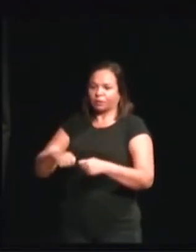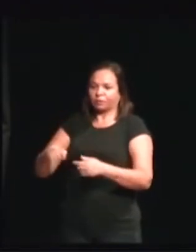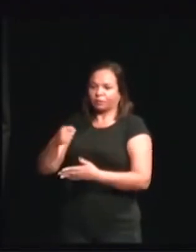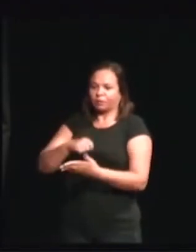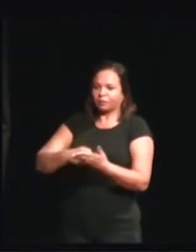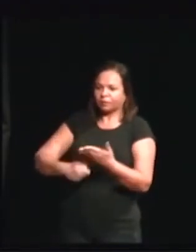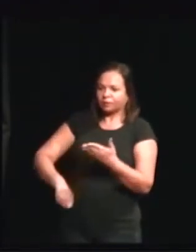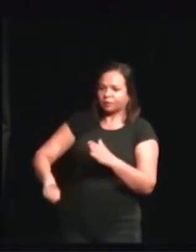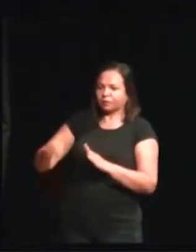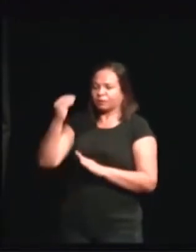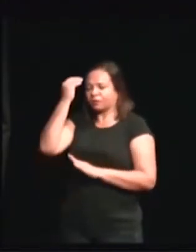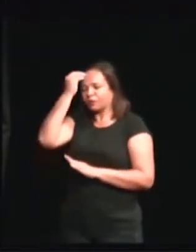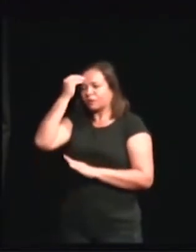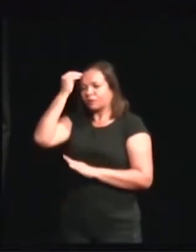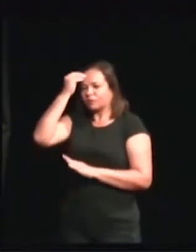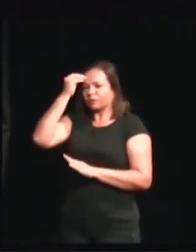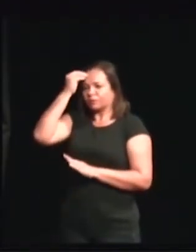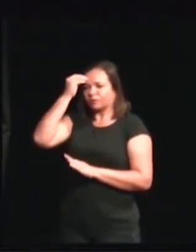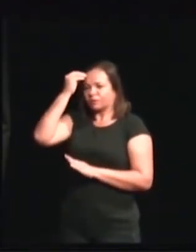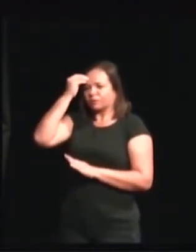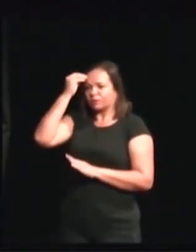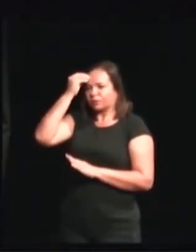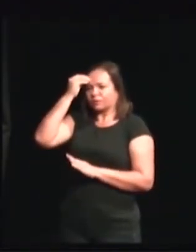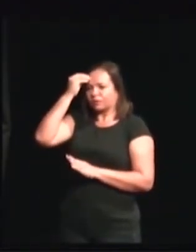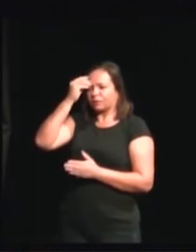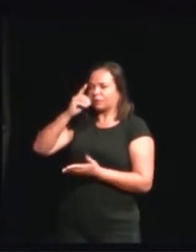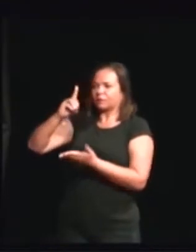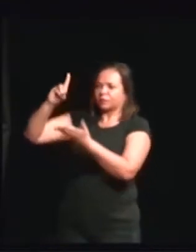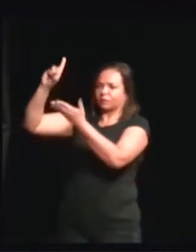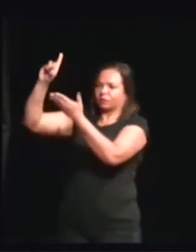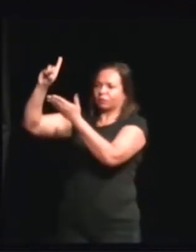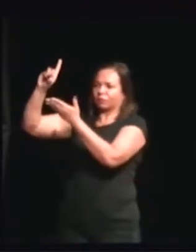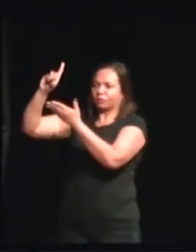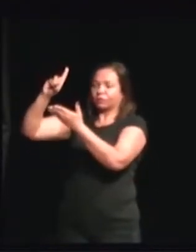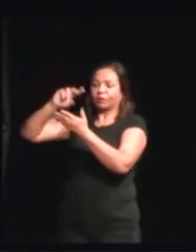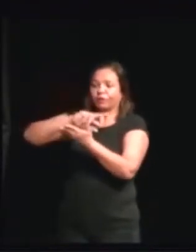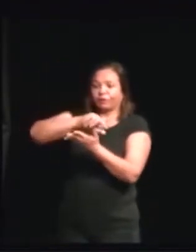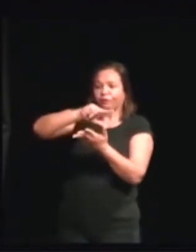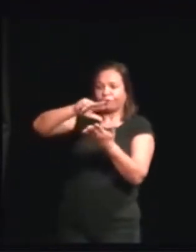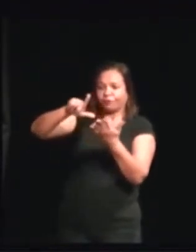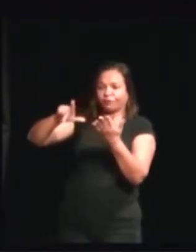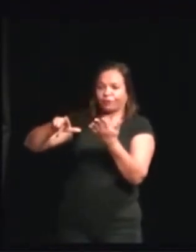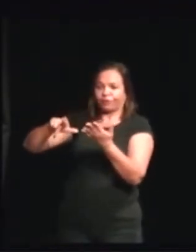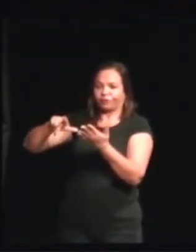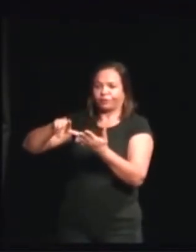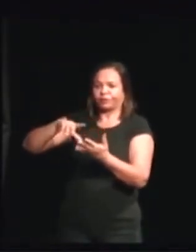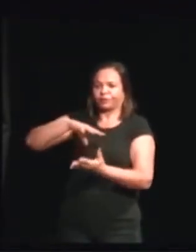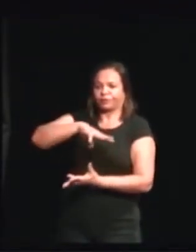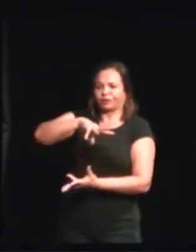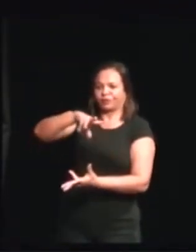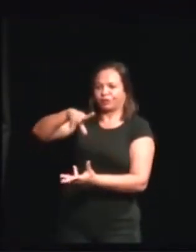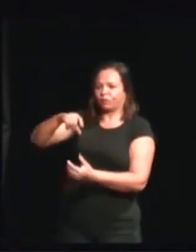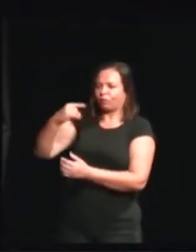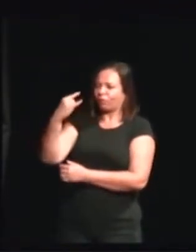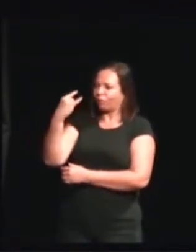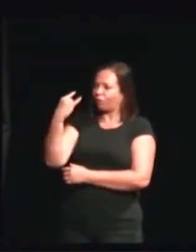eterno. E muitas vezes, esse mundo cheio de coisas que nos atraem,